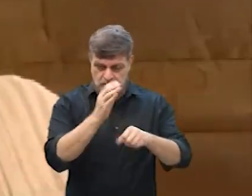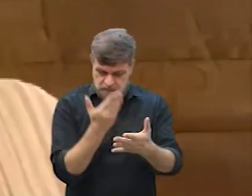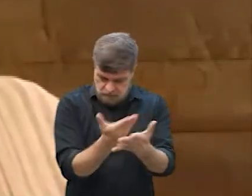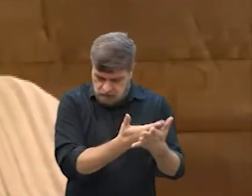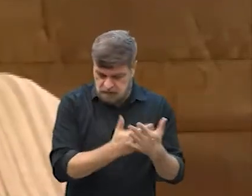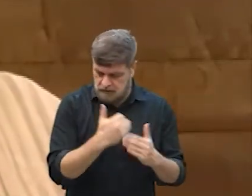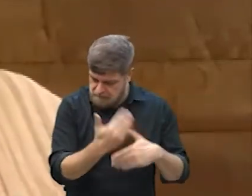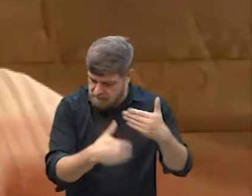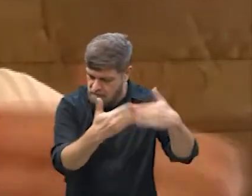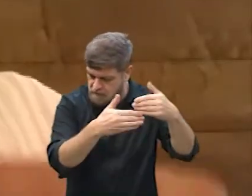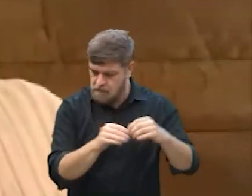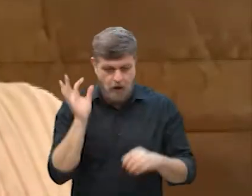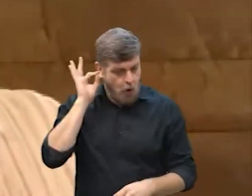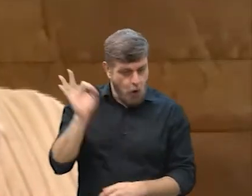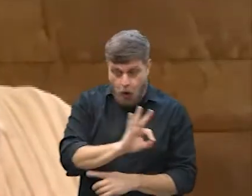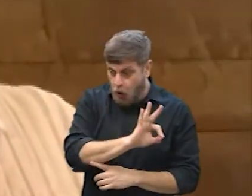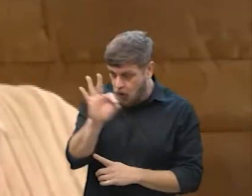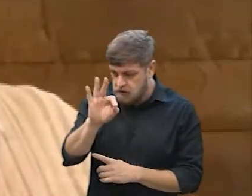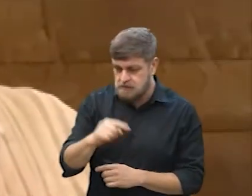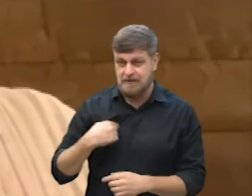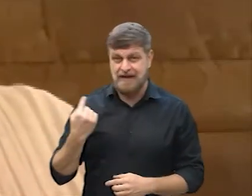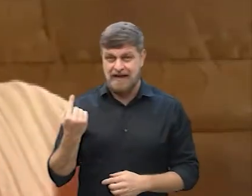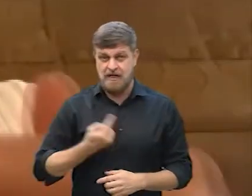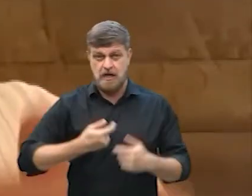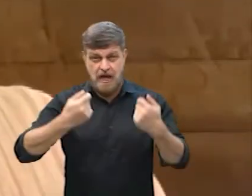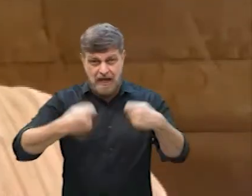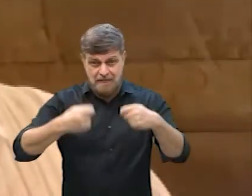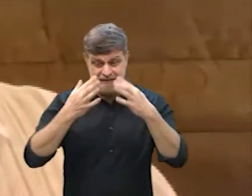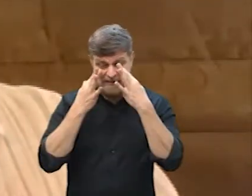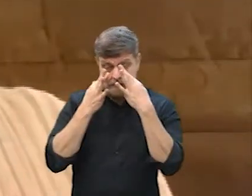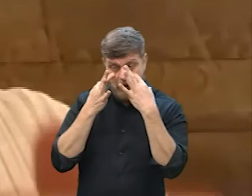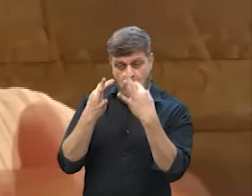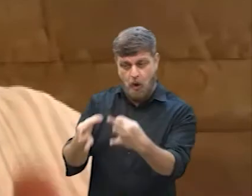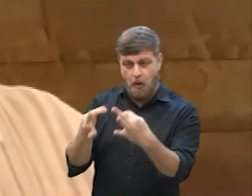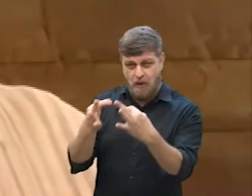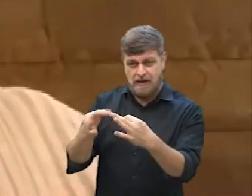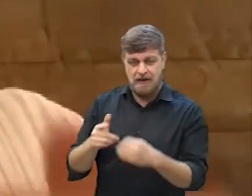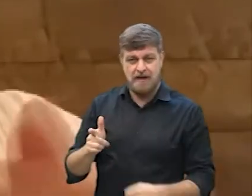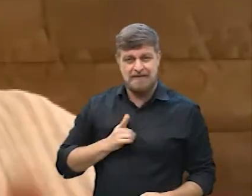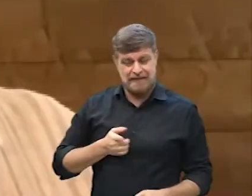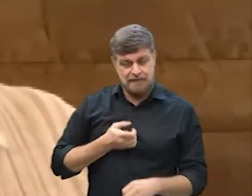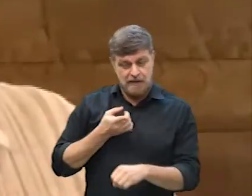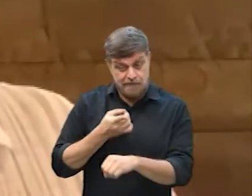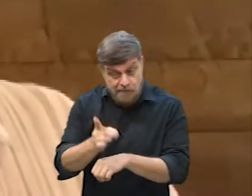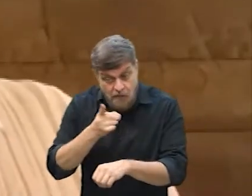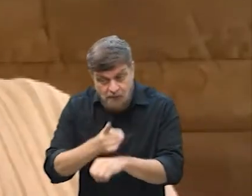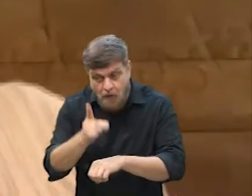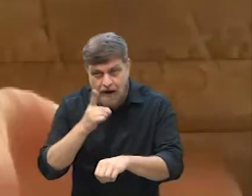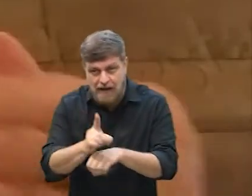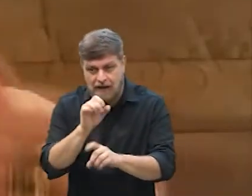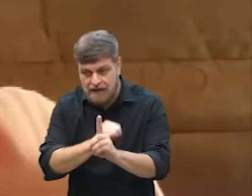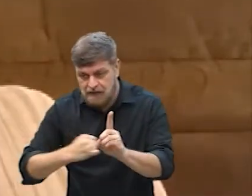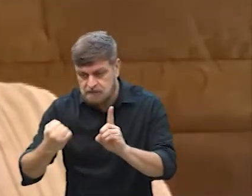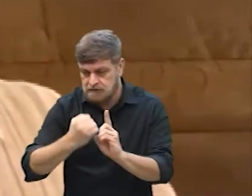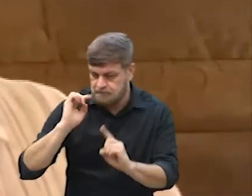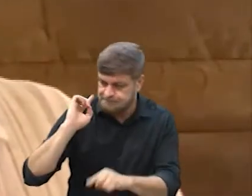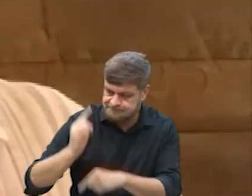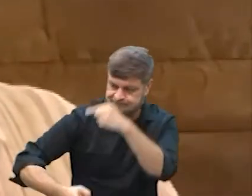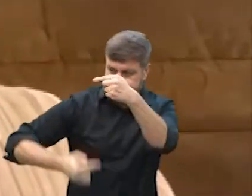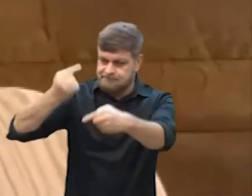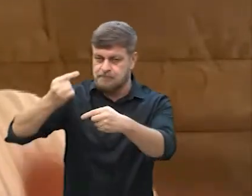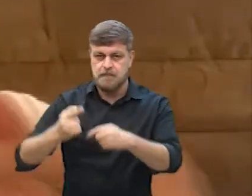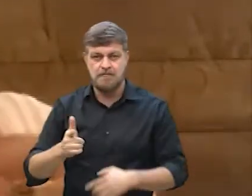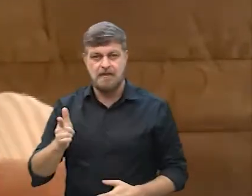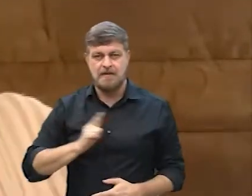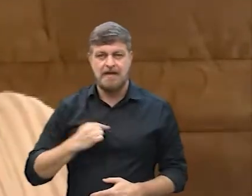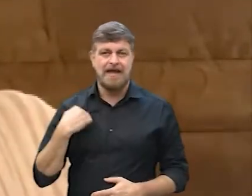escola, ótimo, mas nós temos que olhar para provocar mudanças e lutar por